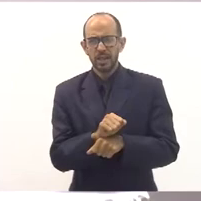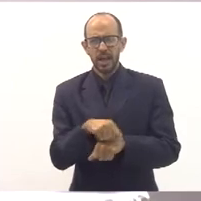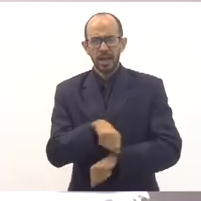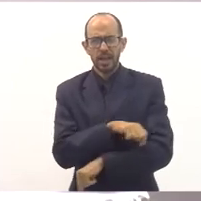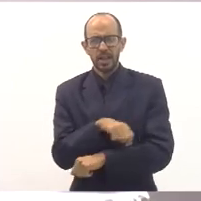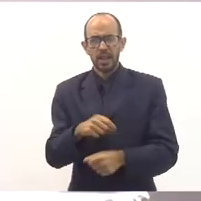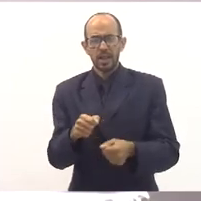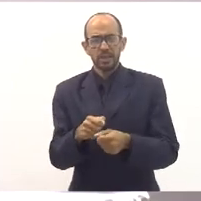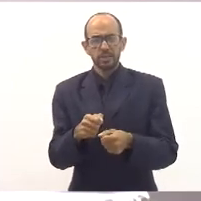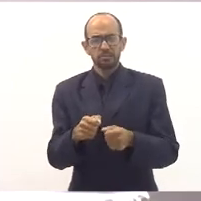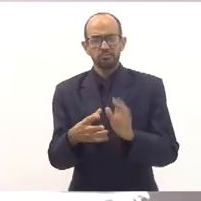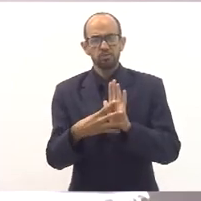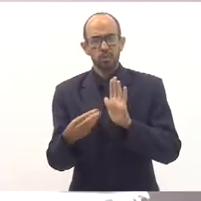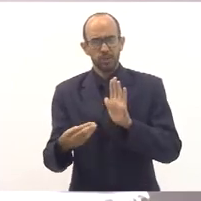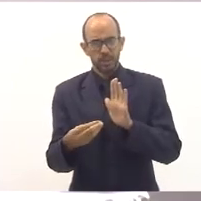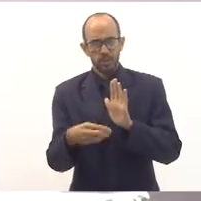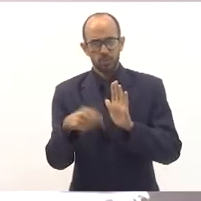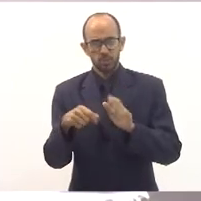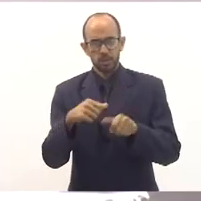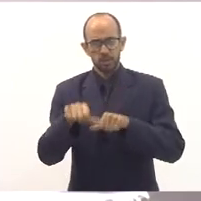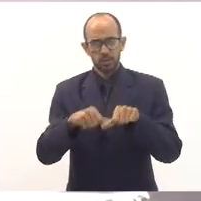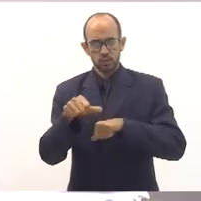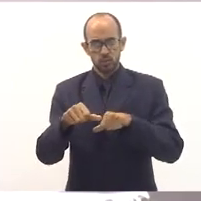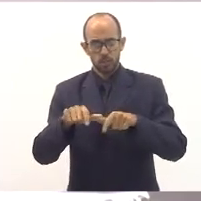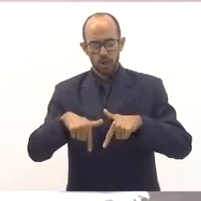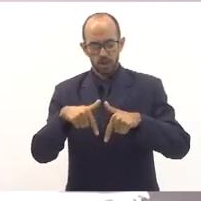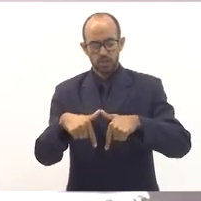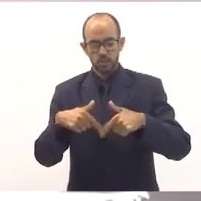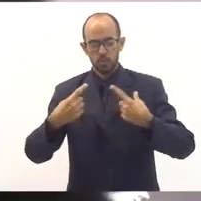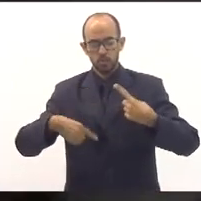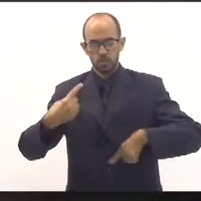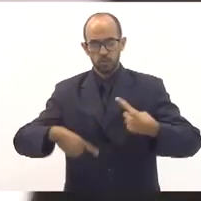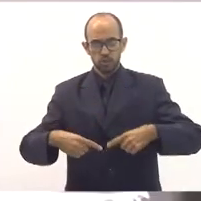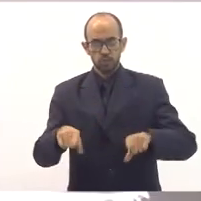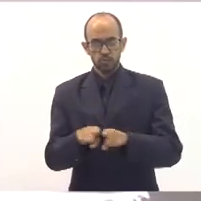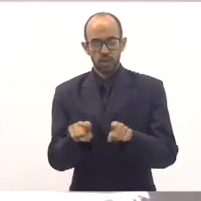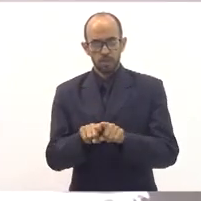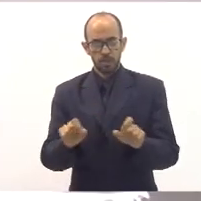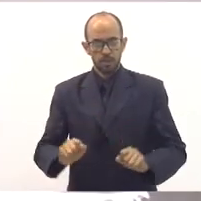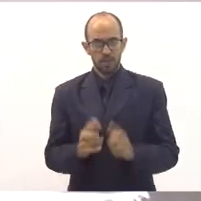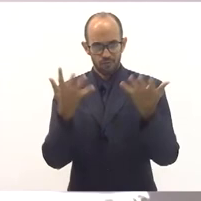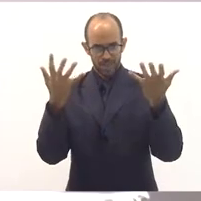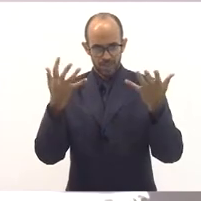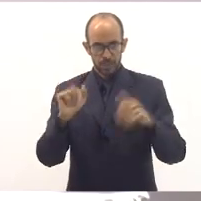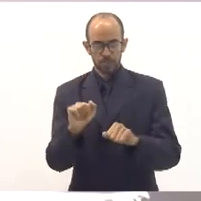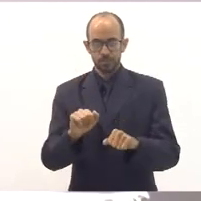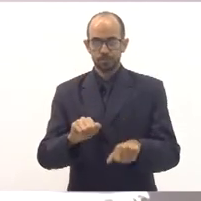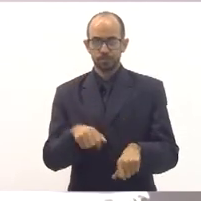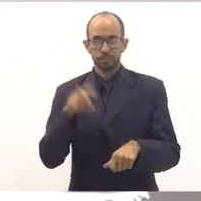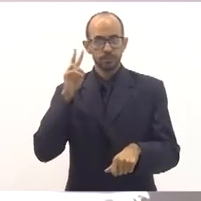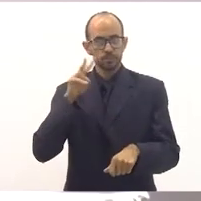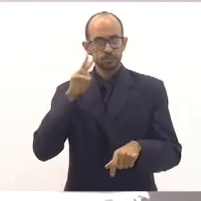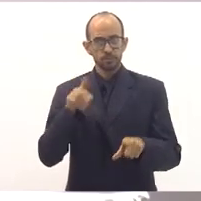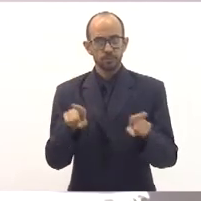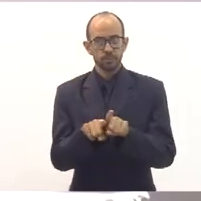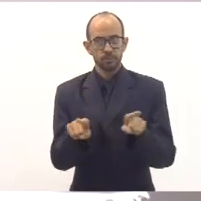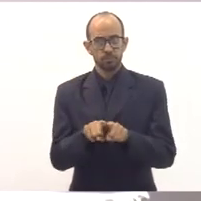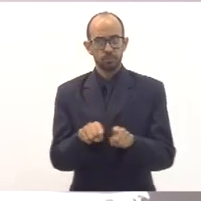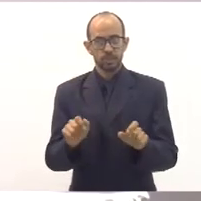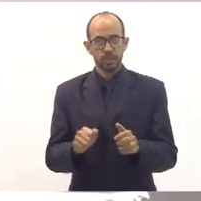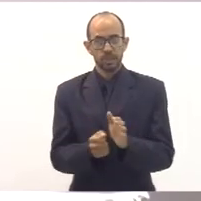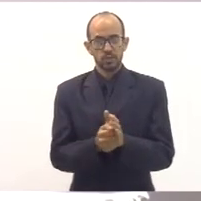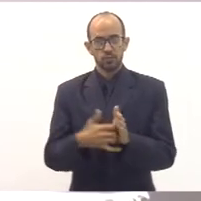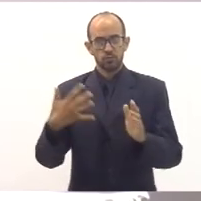nos põe todos aqui para transformar um ato político também numa festa que é necessária Lembrando que as grandes manifestações